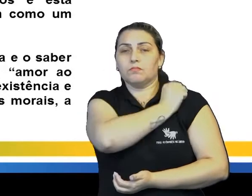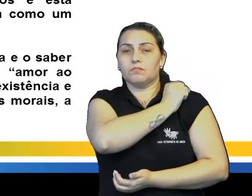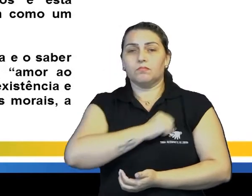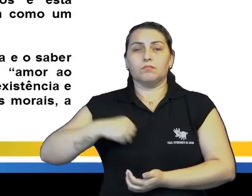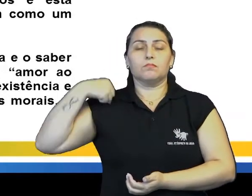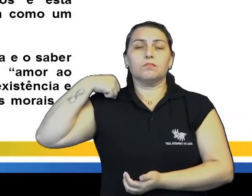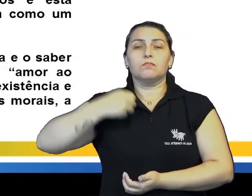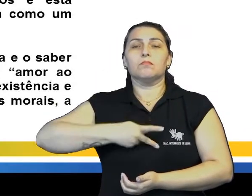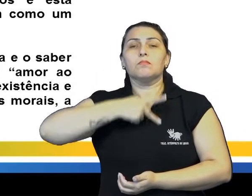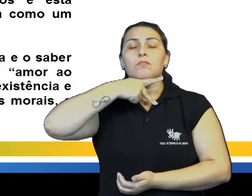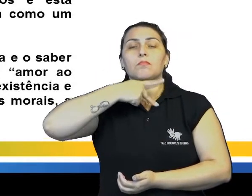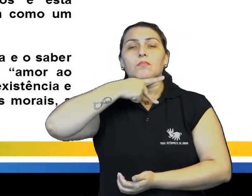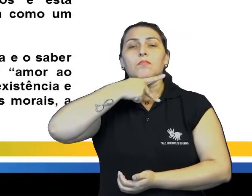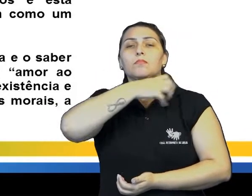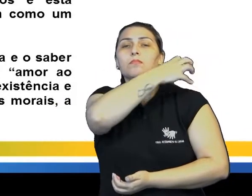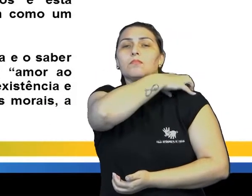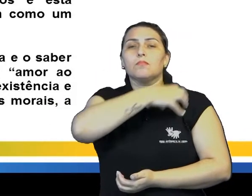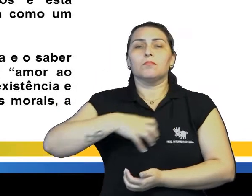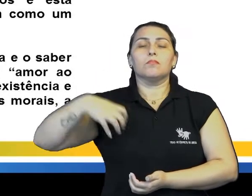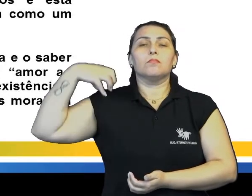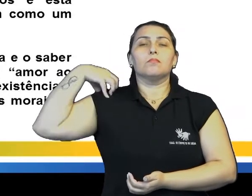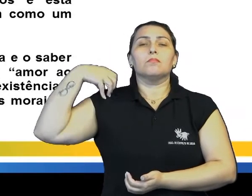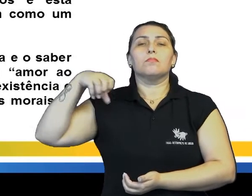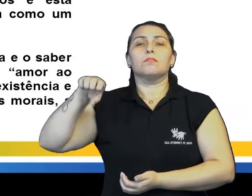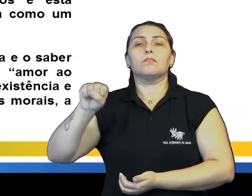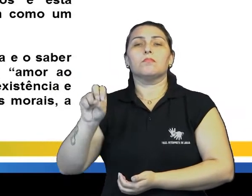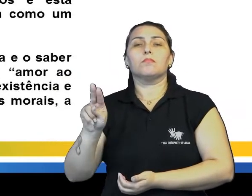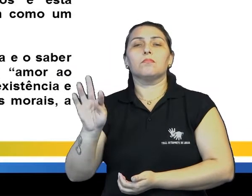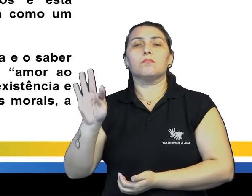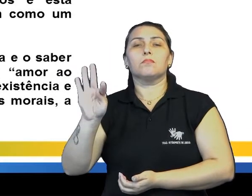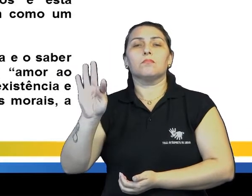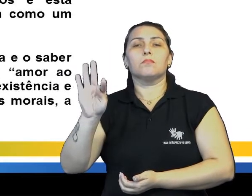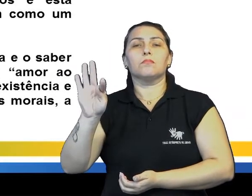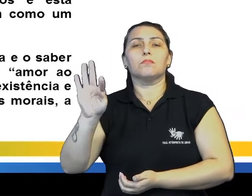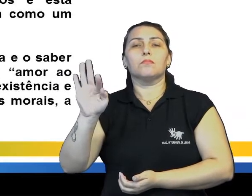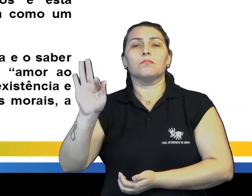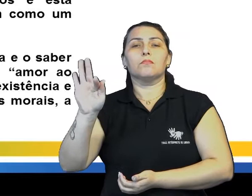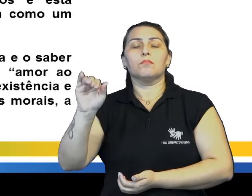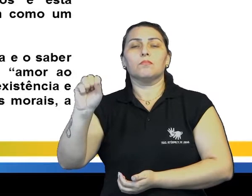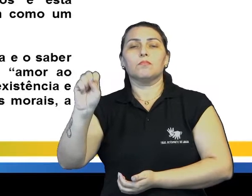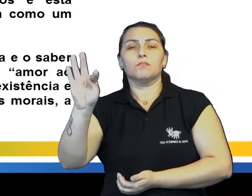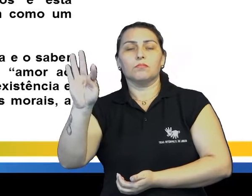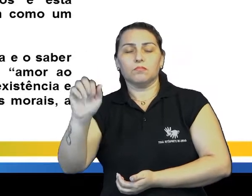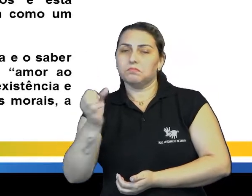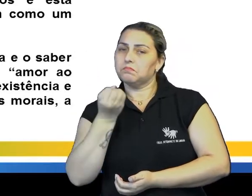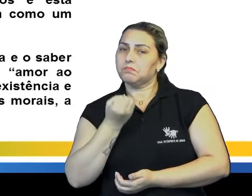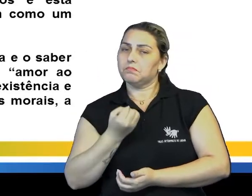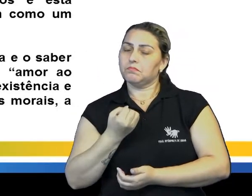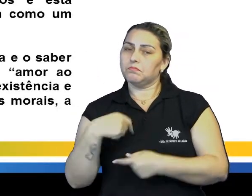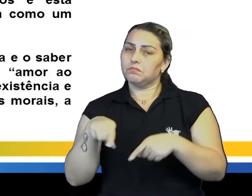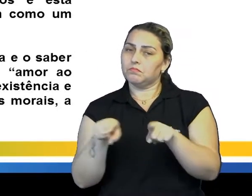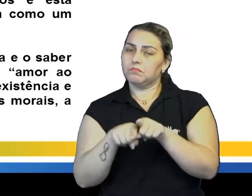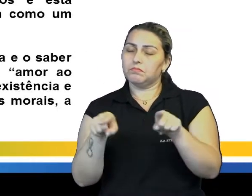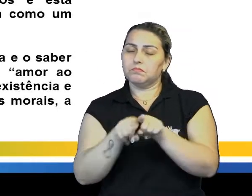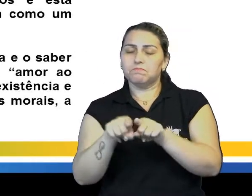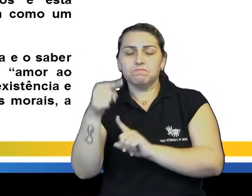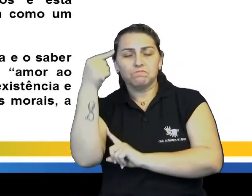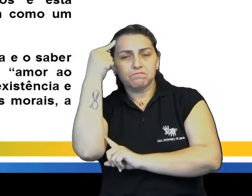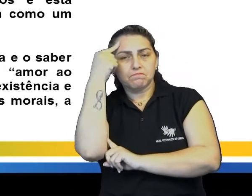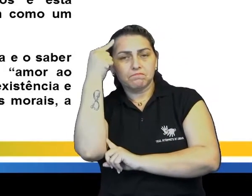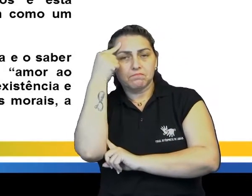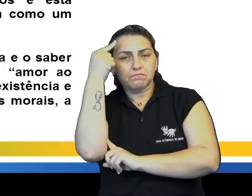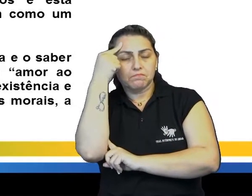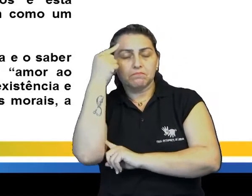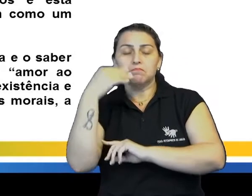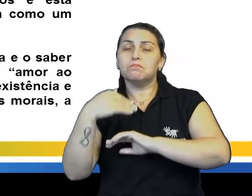Sócrates, Platão, Aristóteles e os sofistas vão concentrar boa parte de suas reflexões